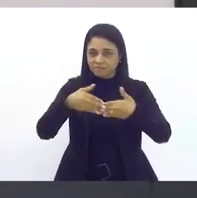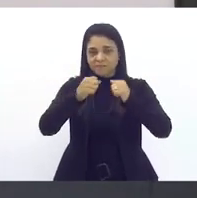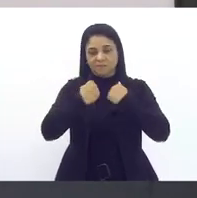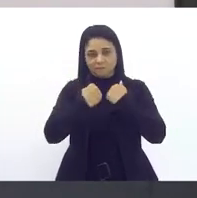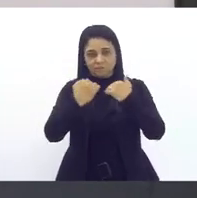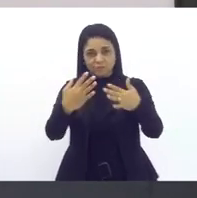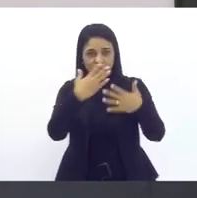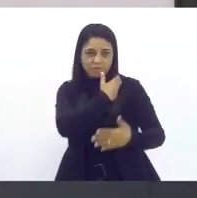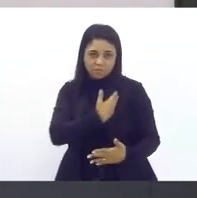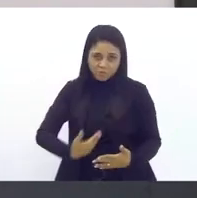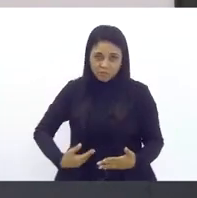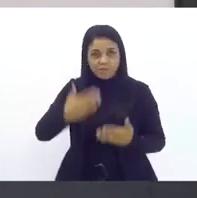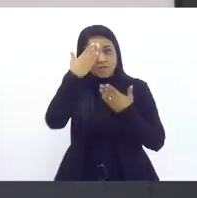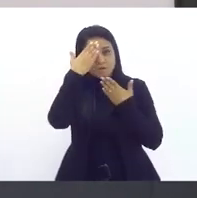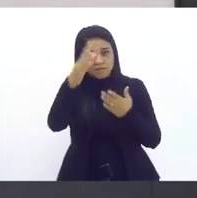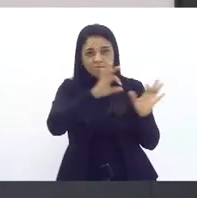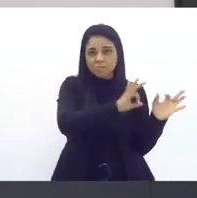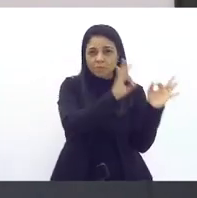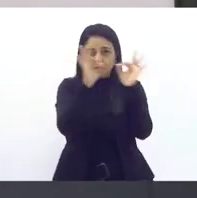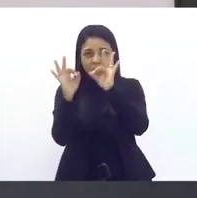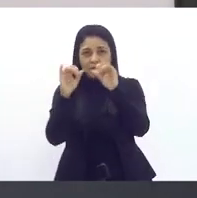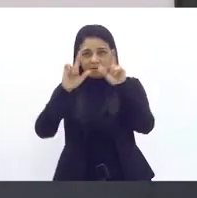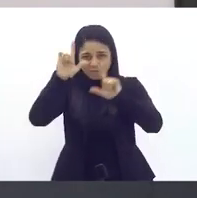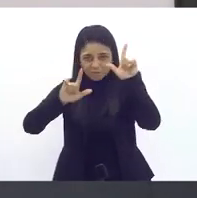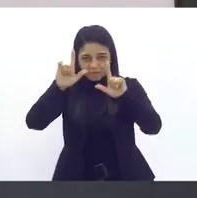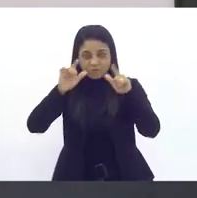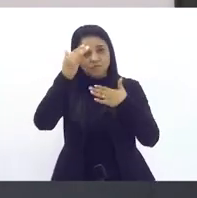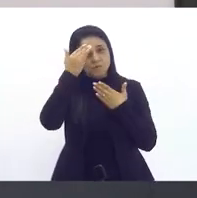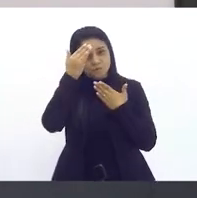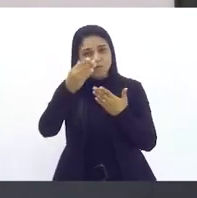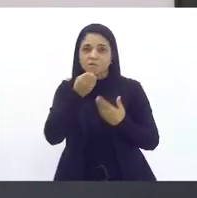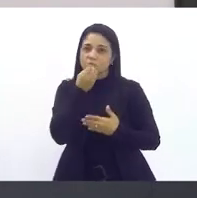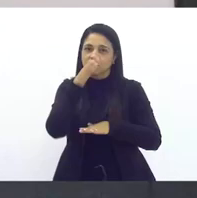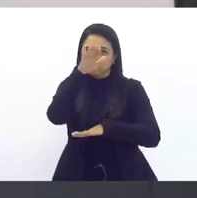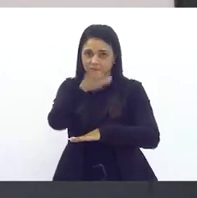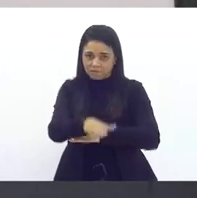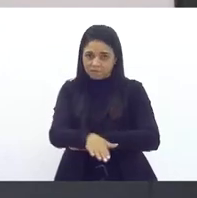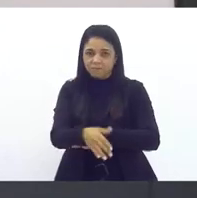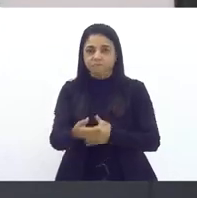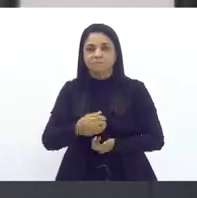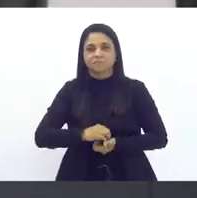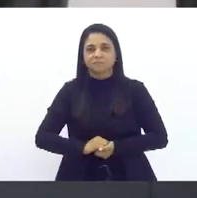pública, agradecendo àqueles que nos acompanham pela TV Alerj. Obrigada, boa tarde.